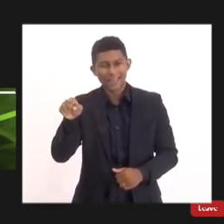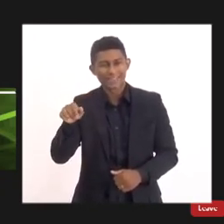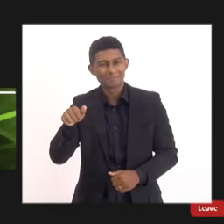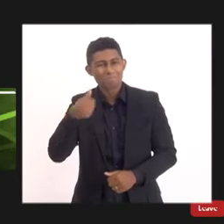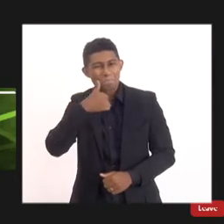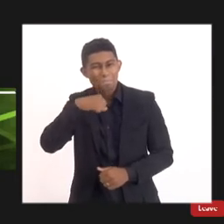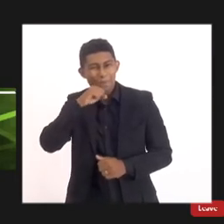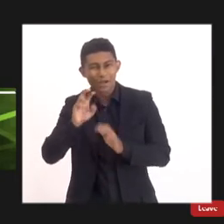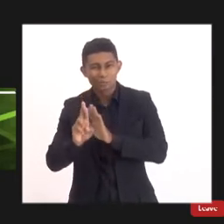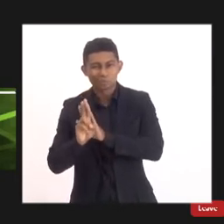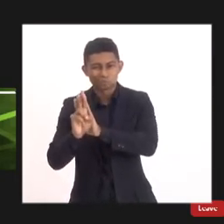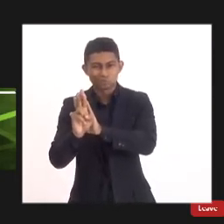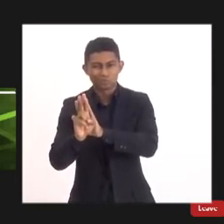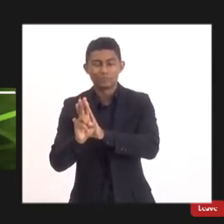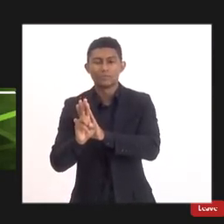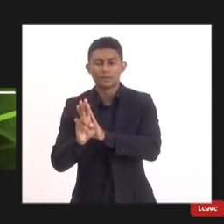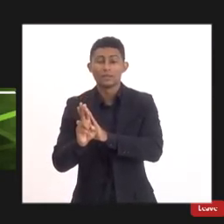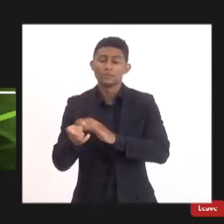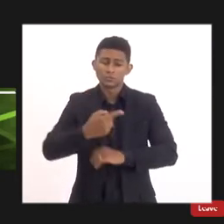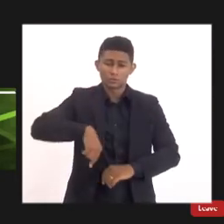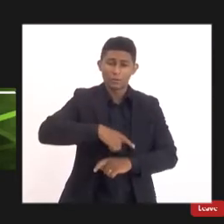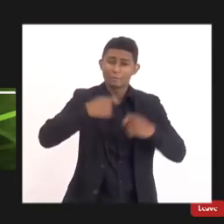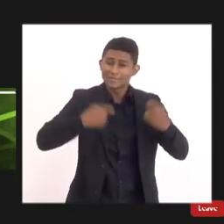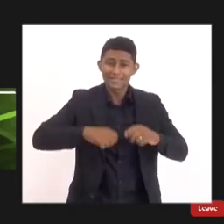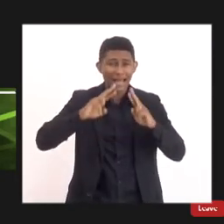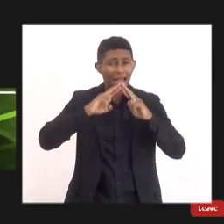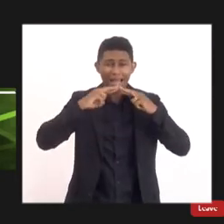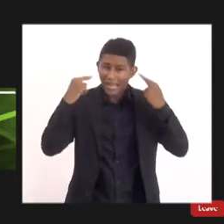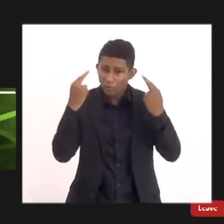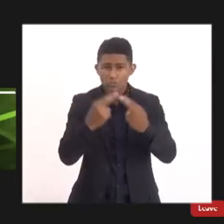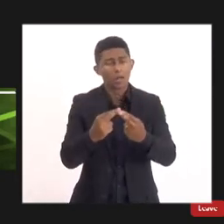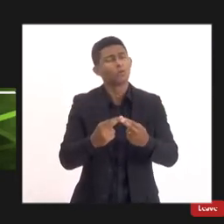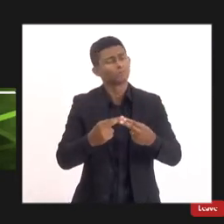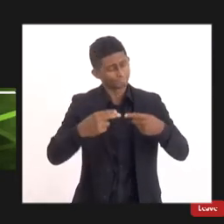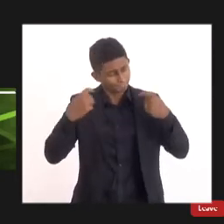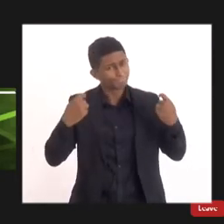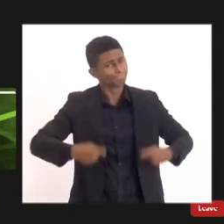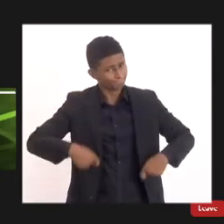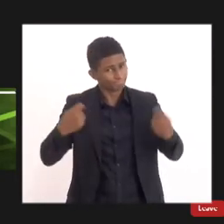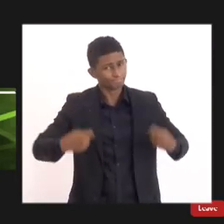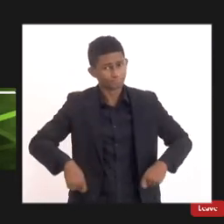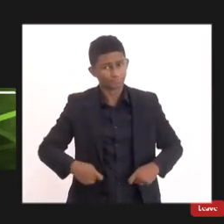de uma audiência específica, porque, eu vou